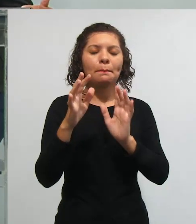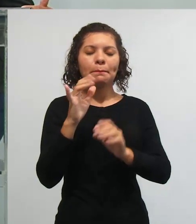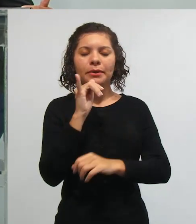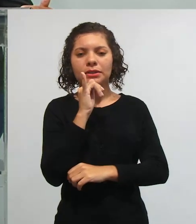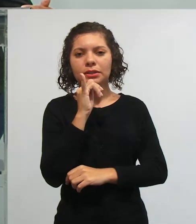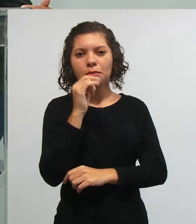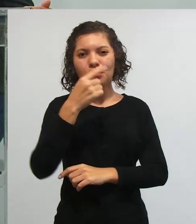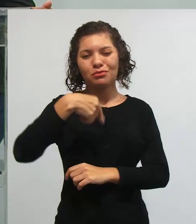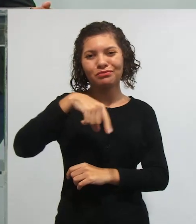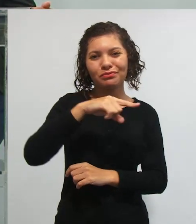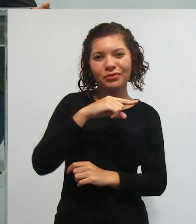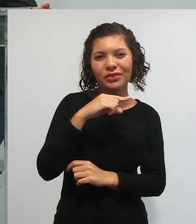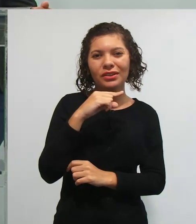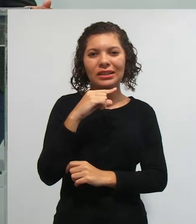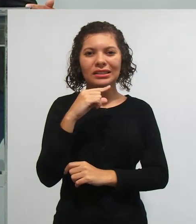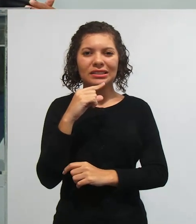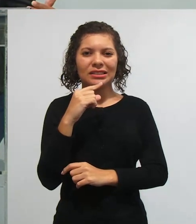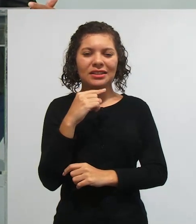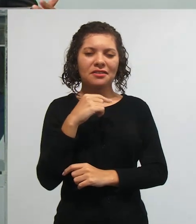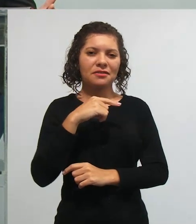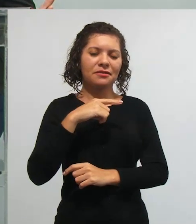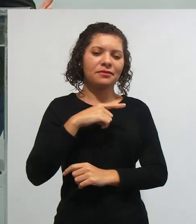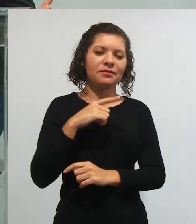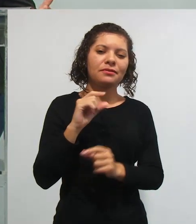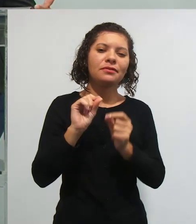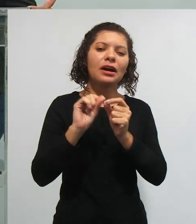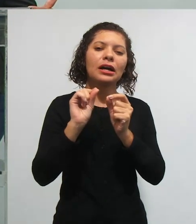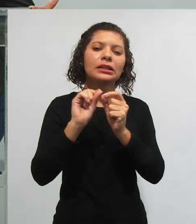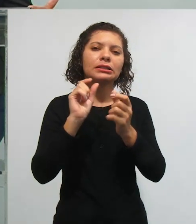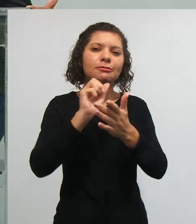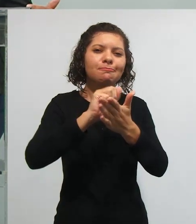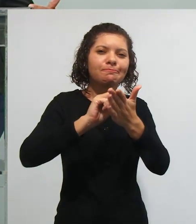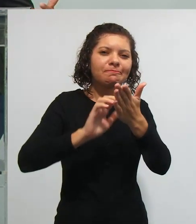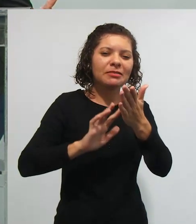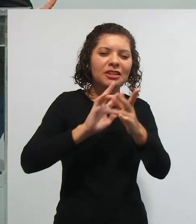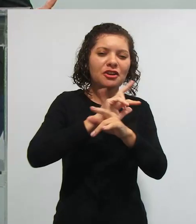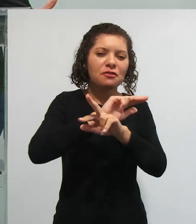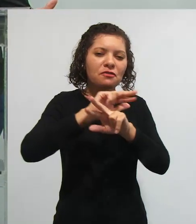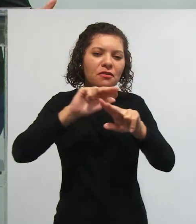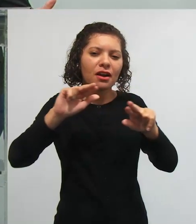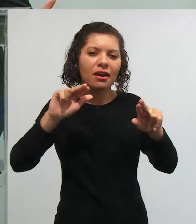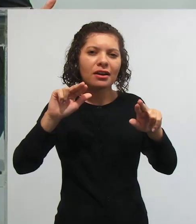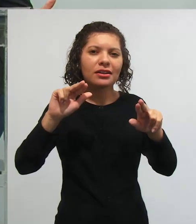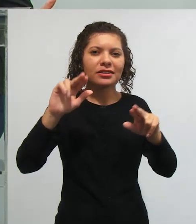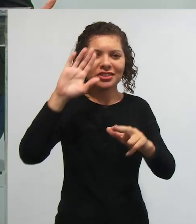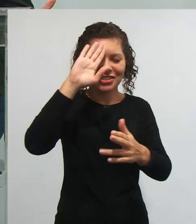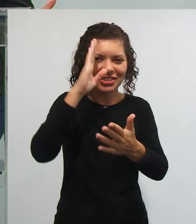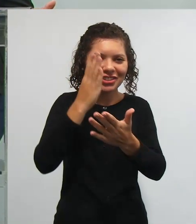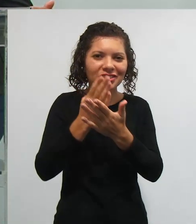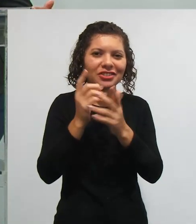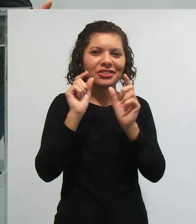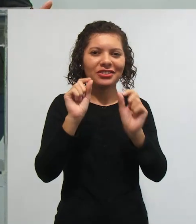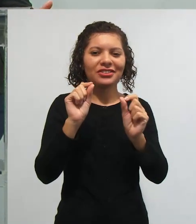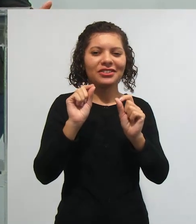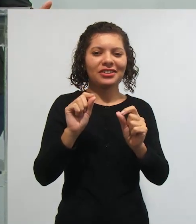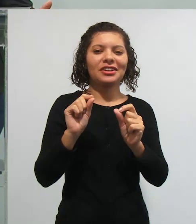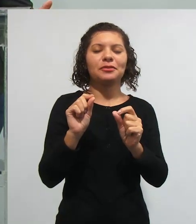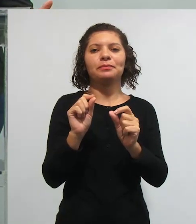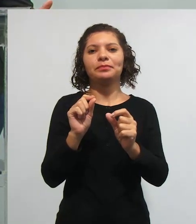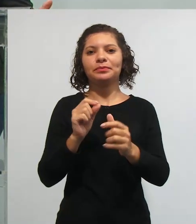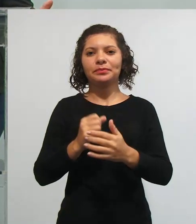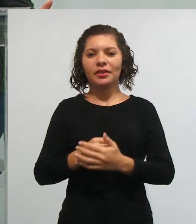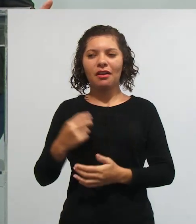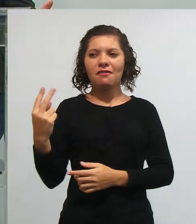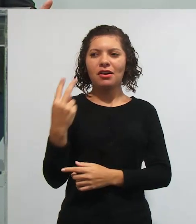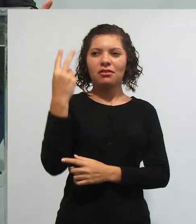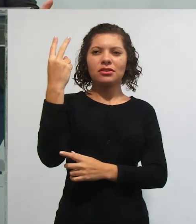desenvolvemos várias ativid que a gente acredita que é uma valorização da diversidade E aí a gente faz uma uma